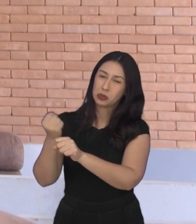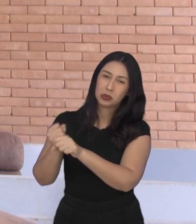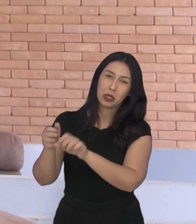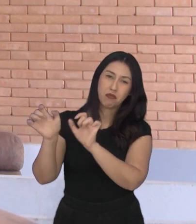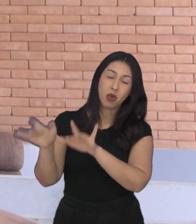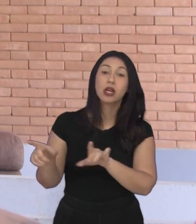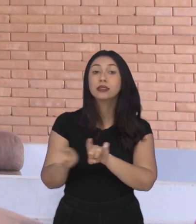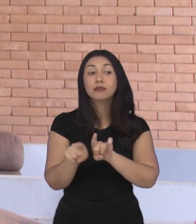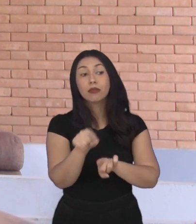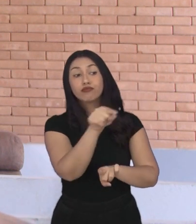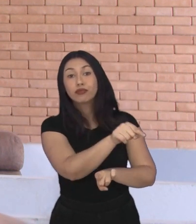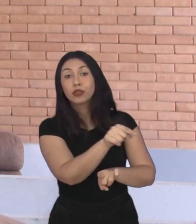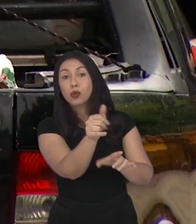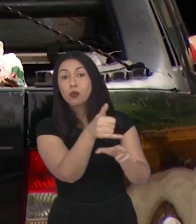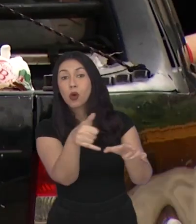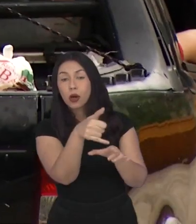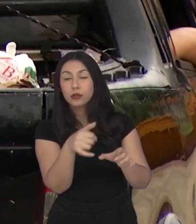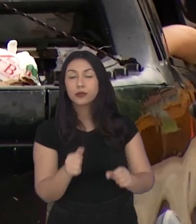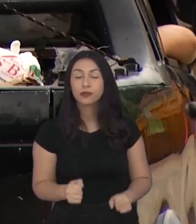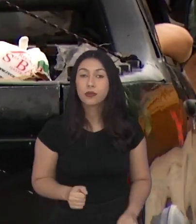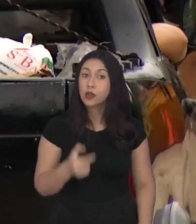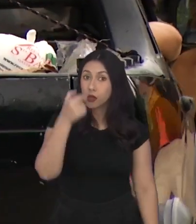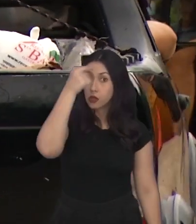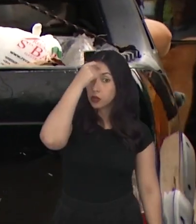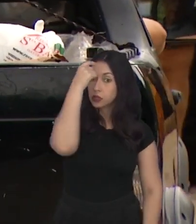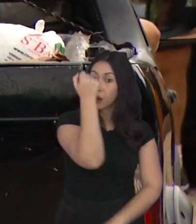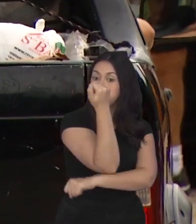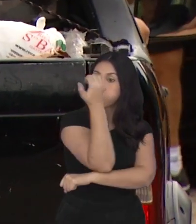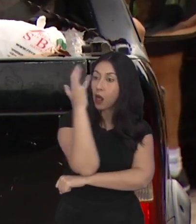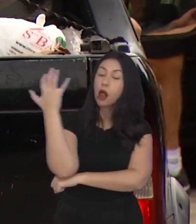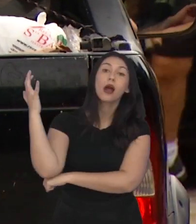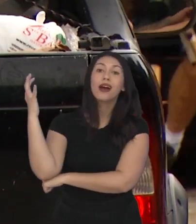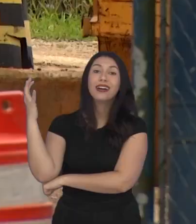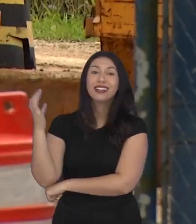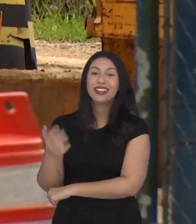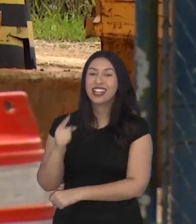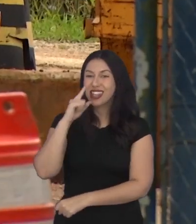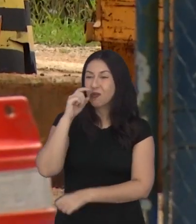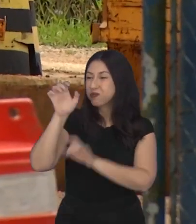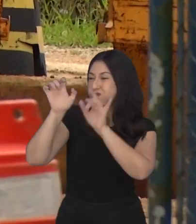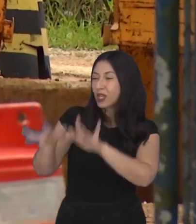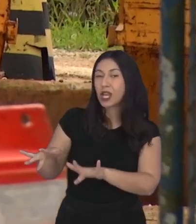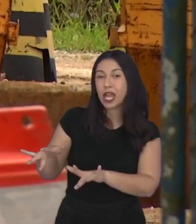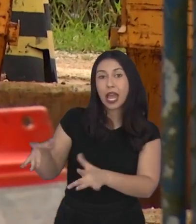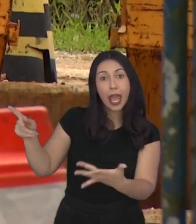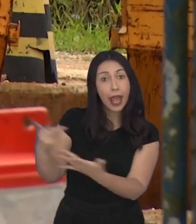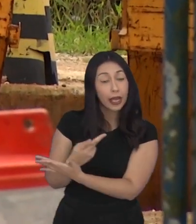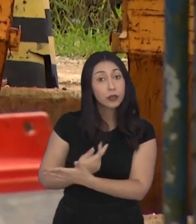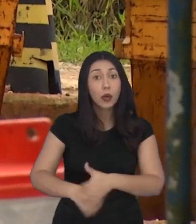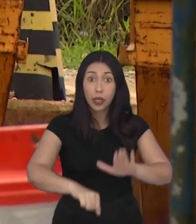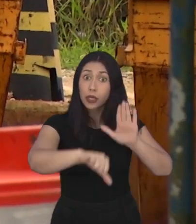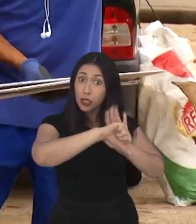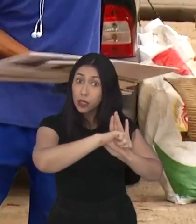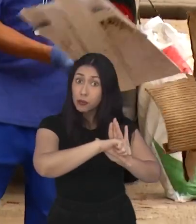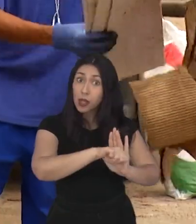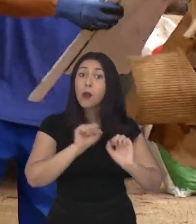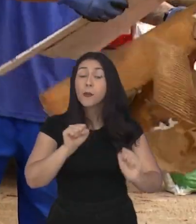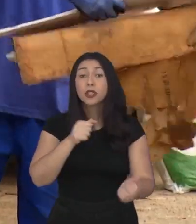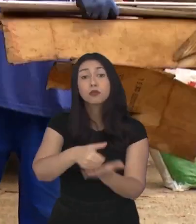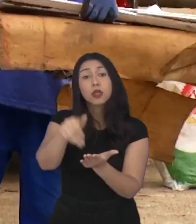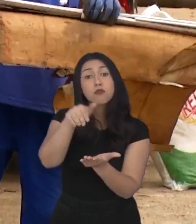doença. No caso da leucemia crônica, as chances de cura são bastante altas, podem chegar a